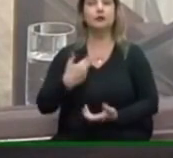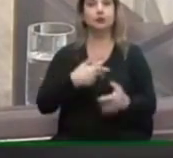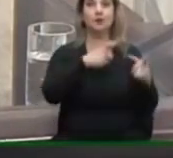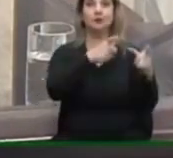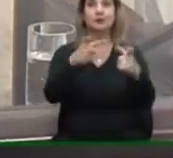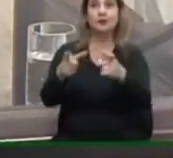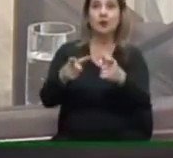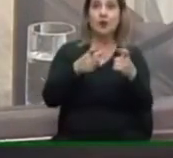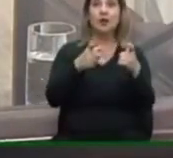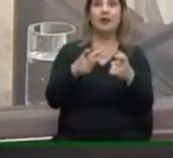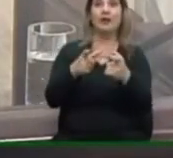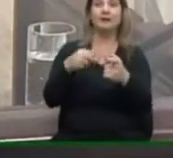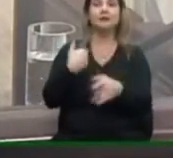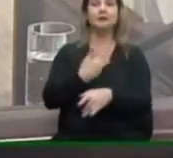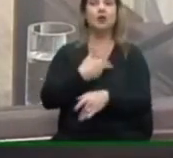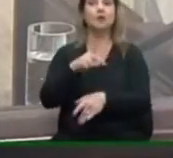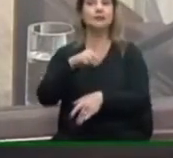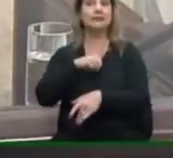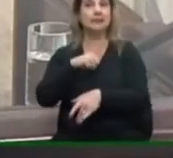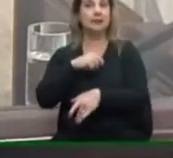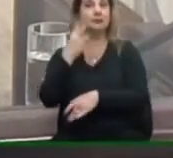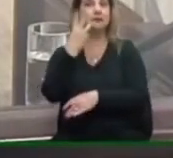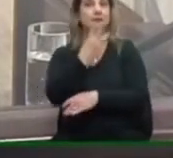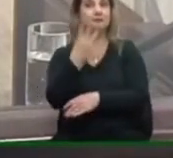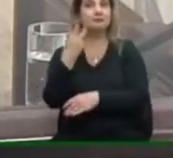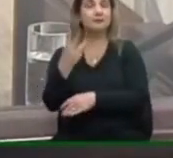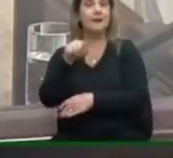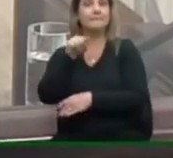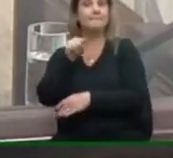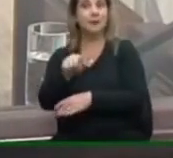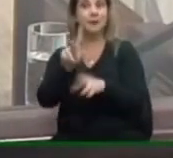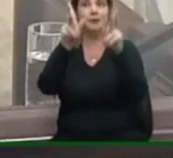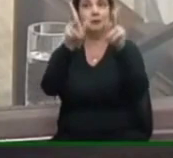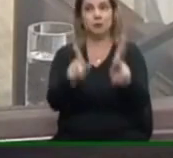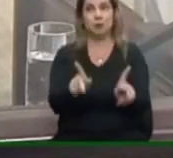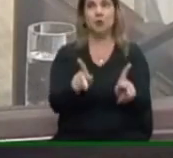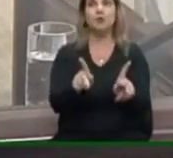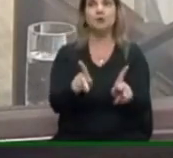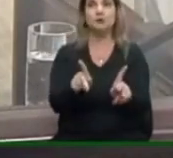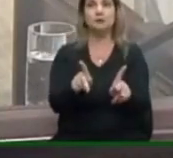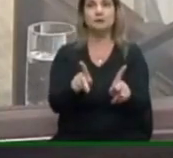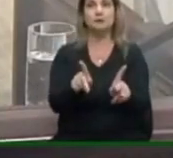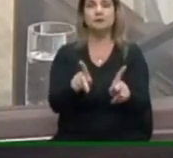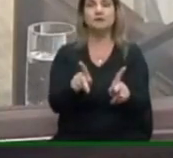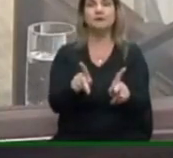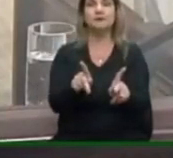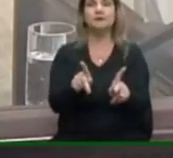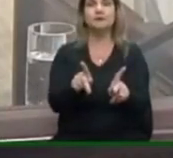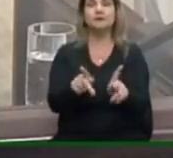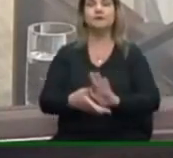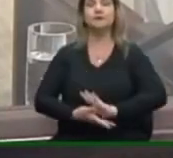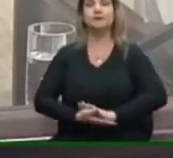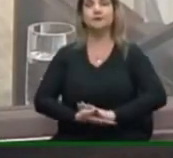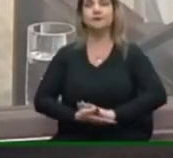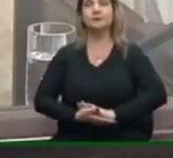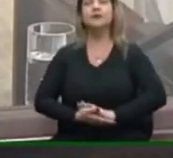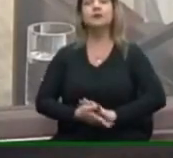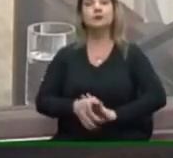nós temos 33 mil pessoas que se autodenominam